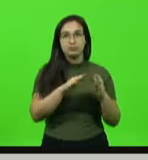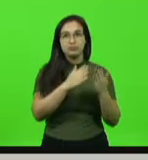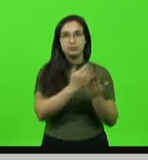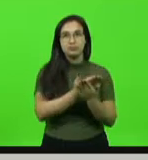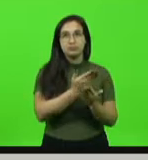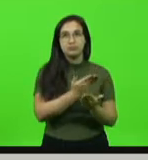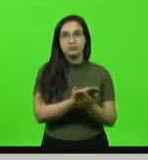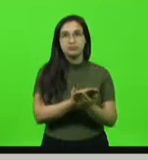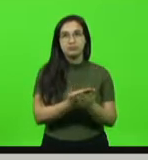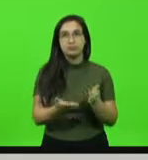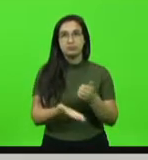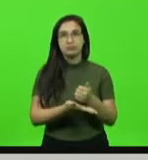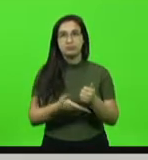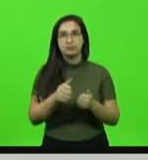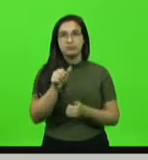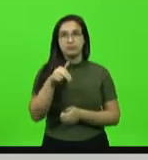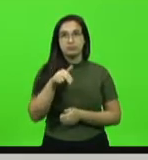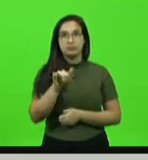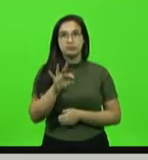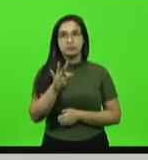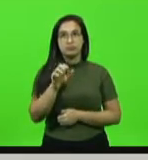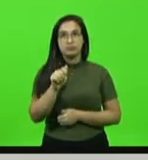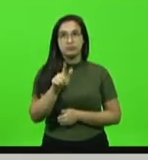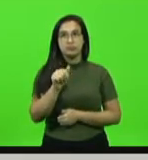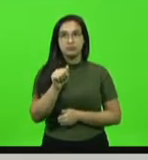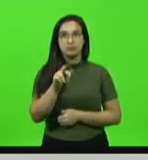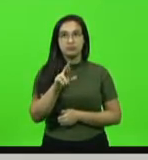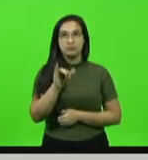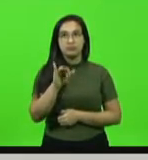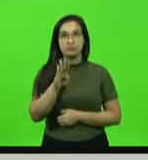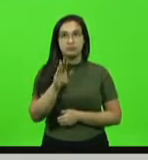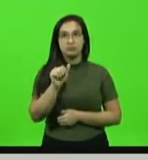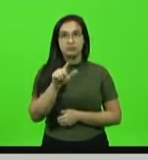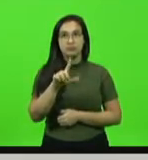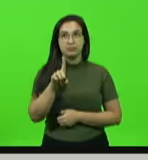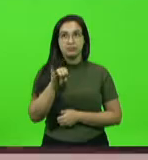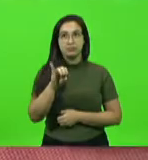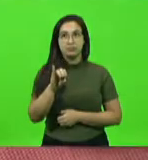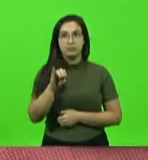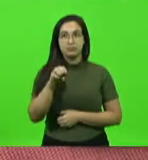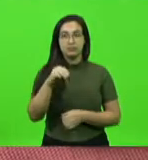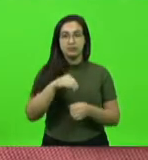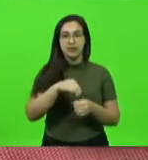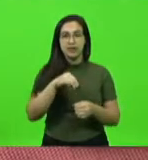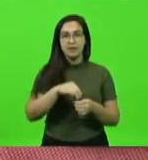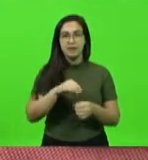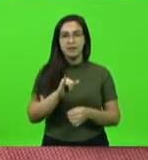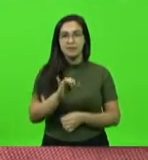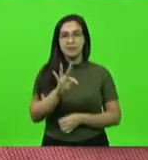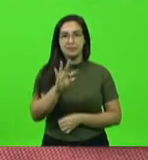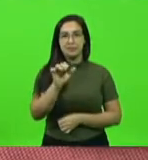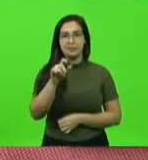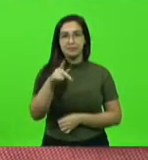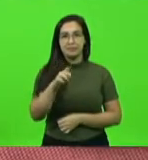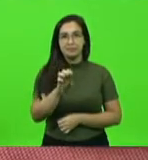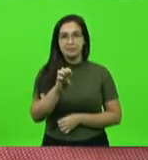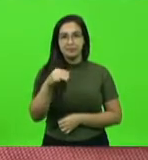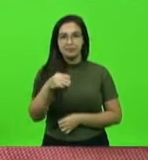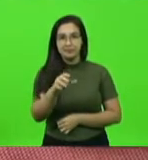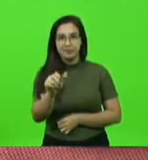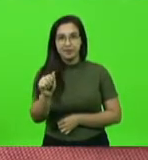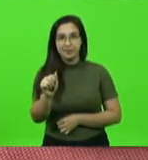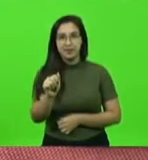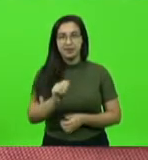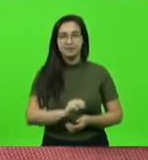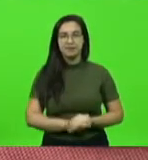Básica Anita Garibaldi, município de Itapema. Em discussão. Não havendo quem queira